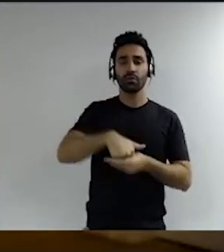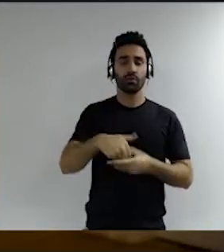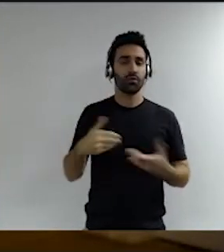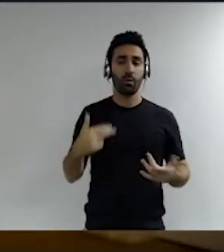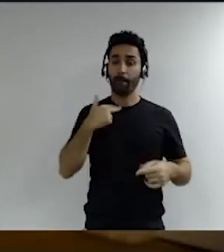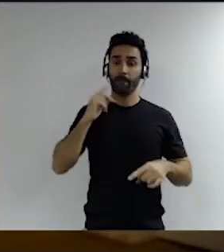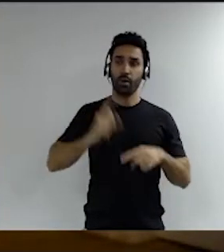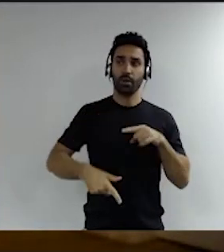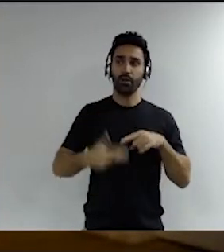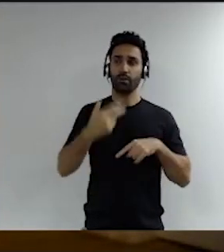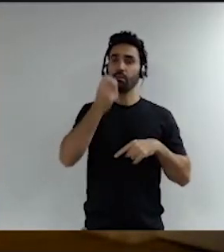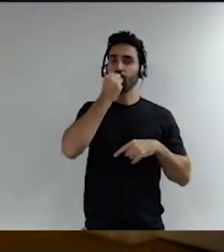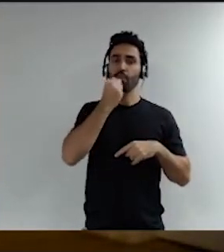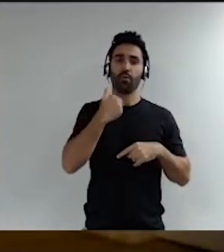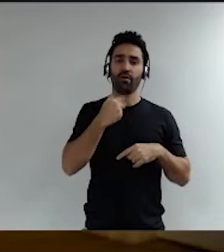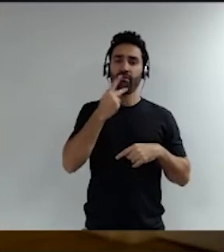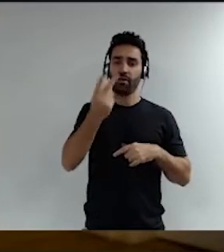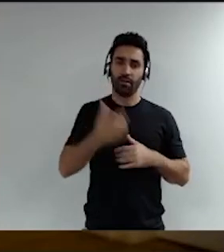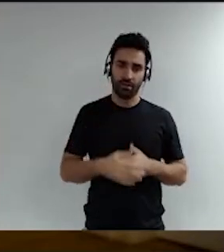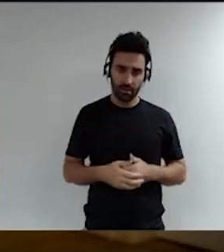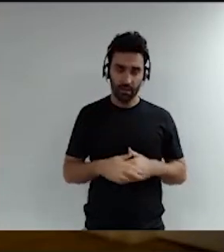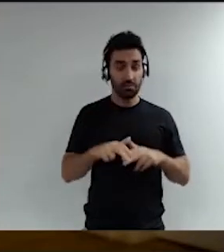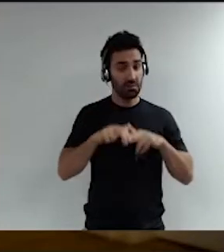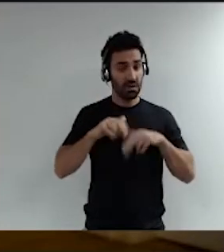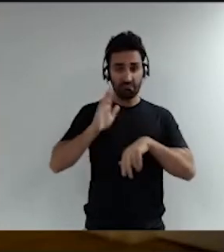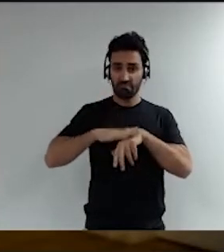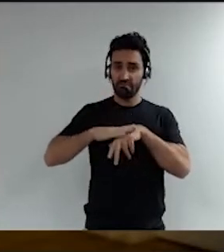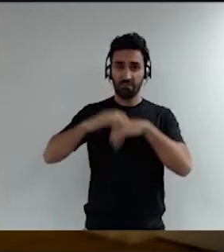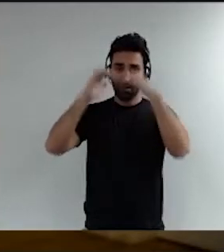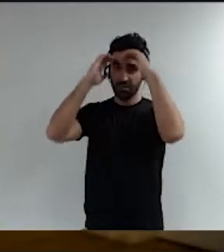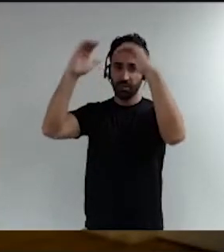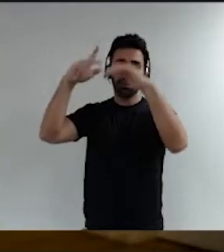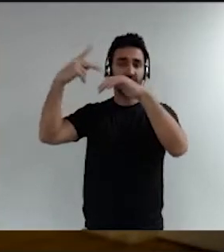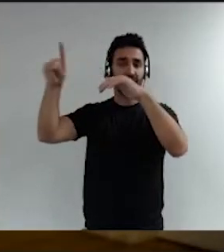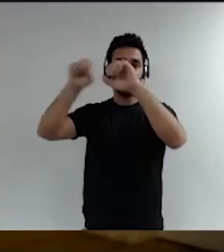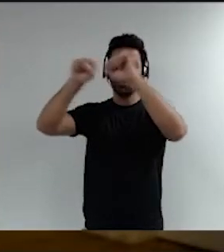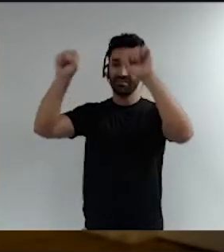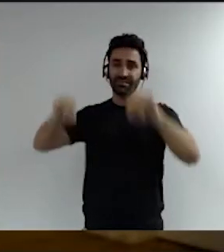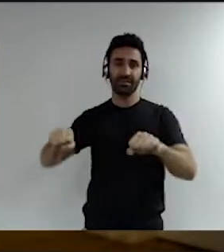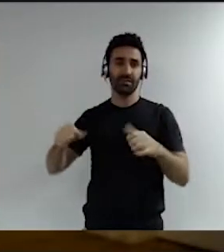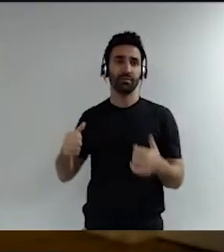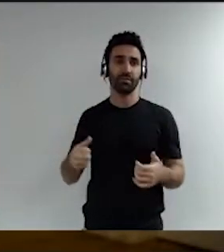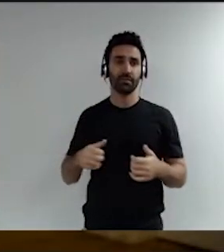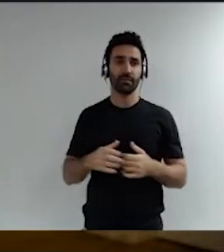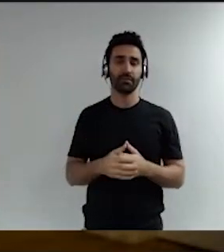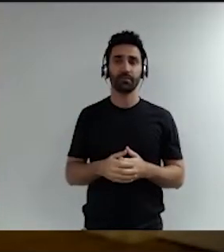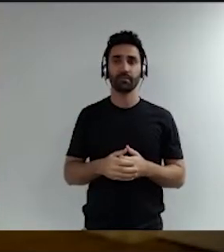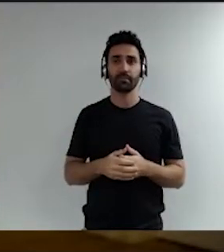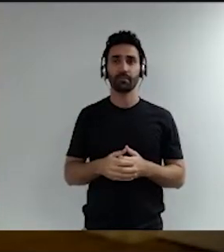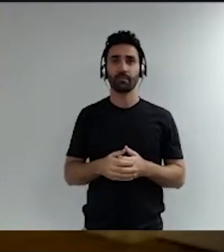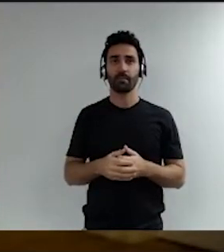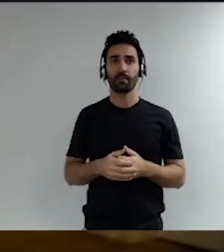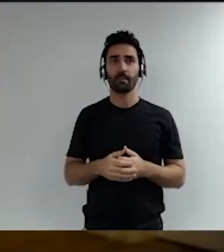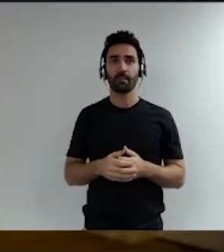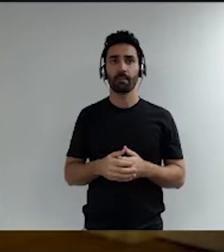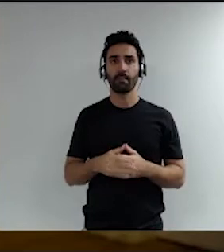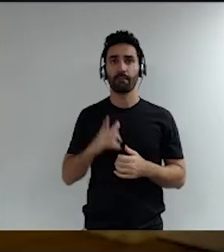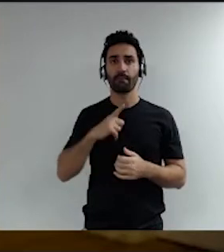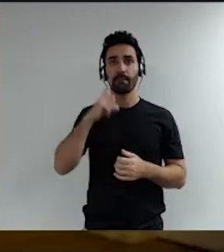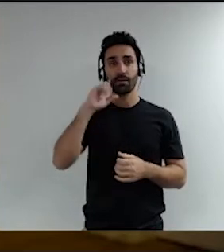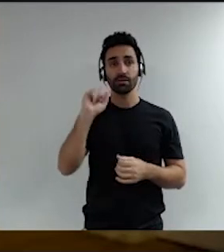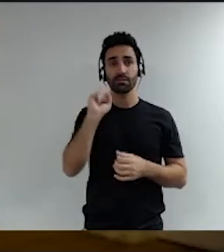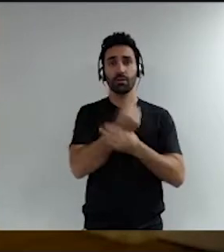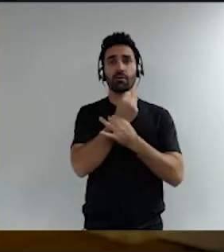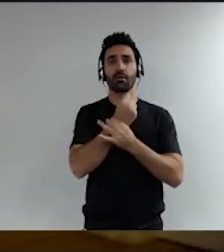votou. Mas é o sistema deles. Eles entendem que isso dá segurança ao